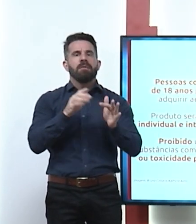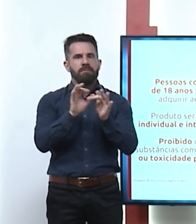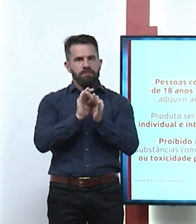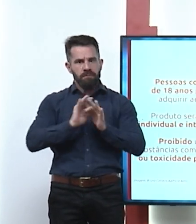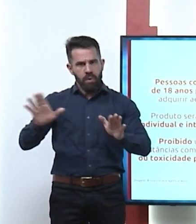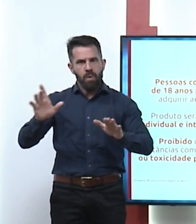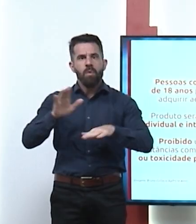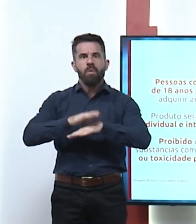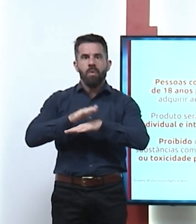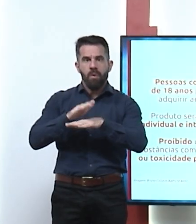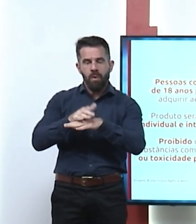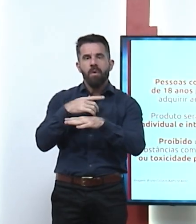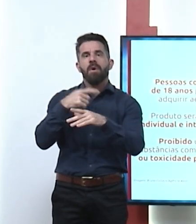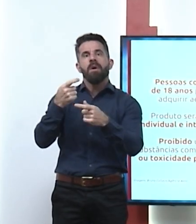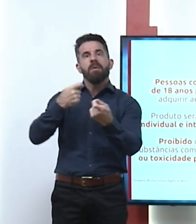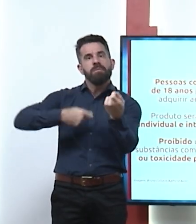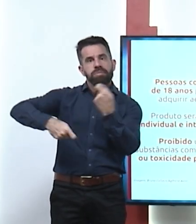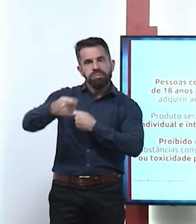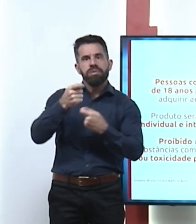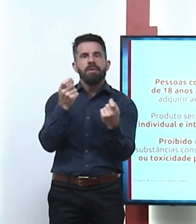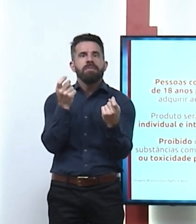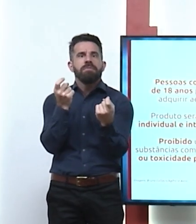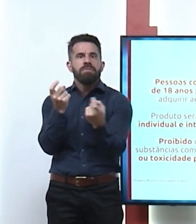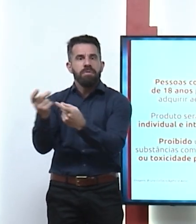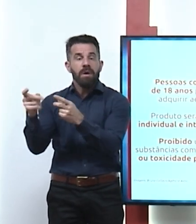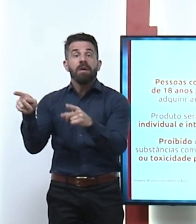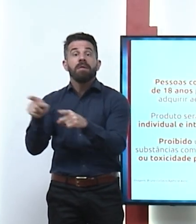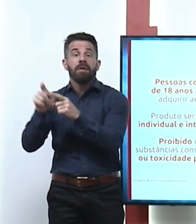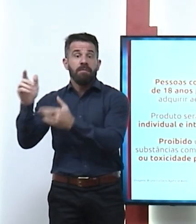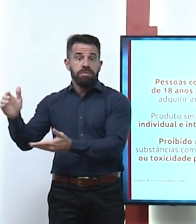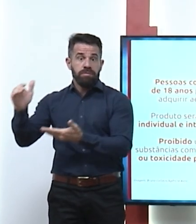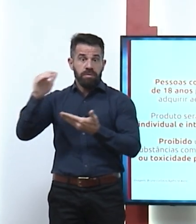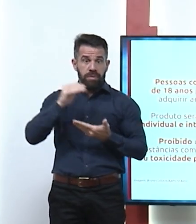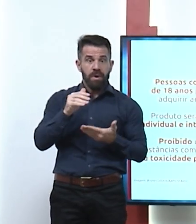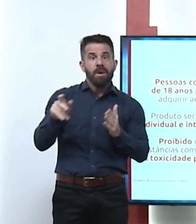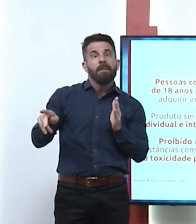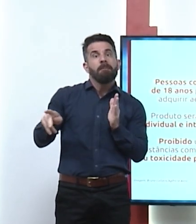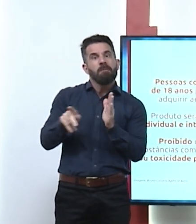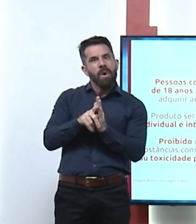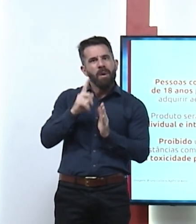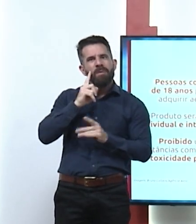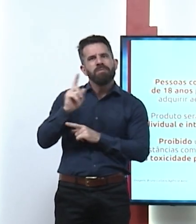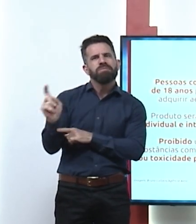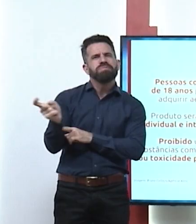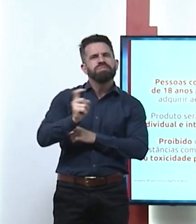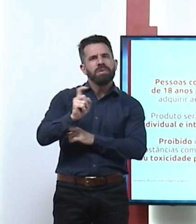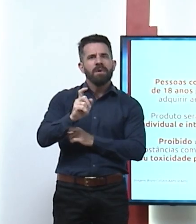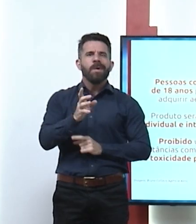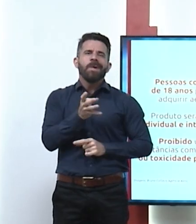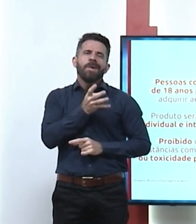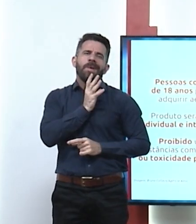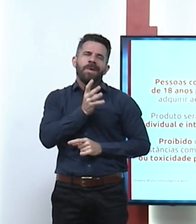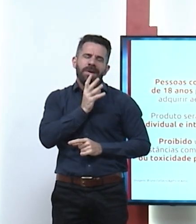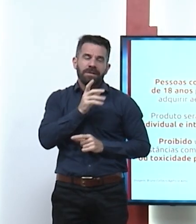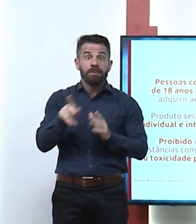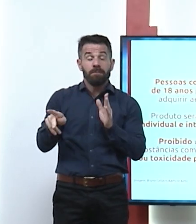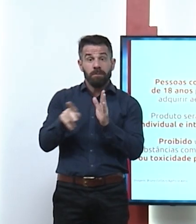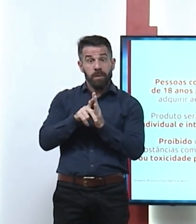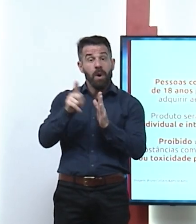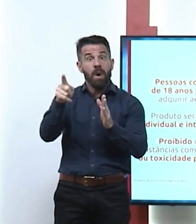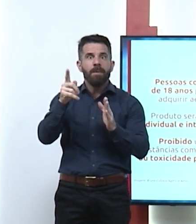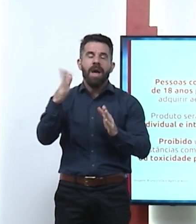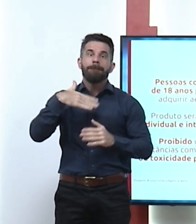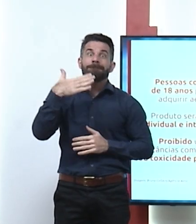compra e a posse de aerossol de extratos vegetais, como, por exemplo, o spray de pimenta, para